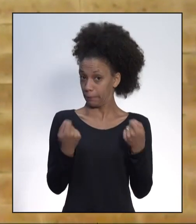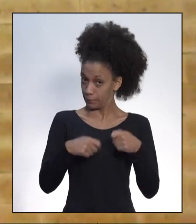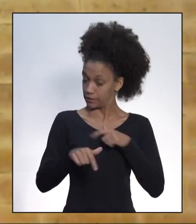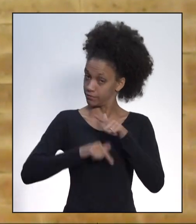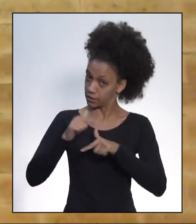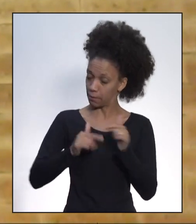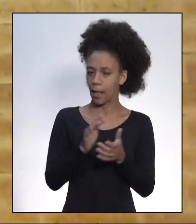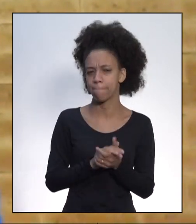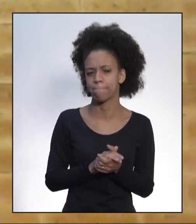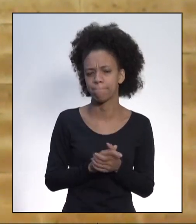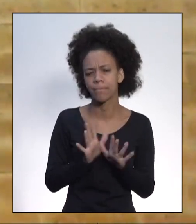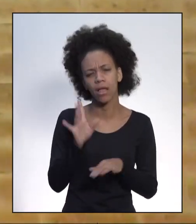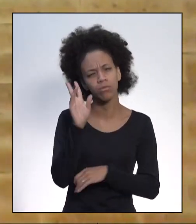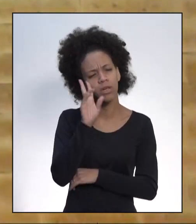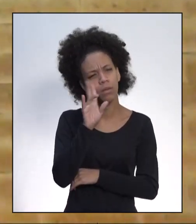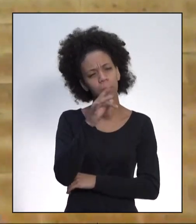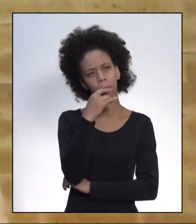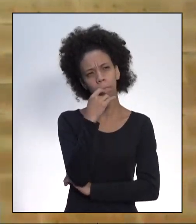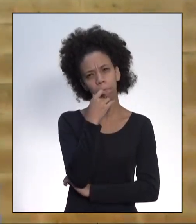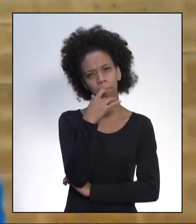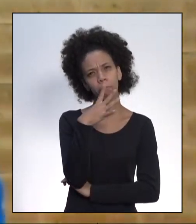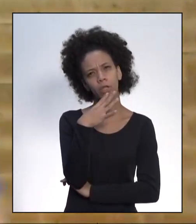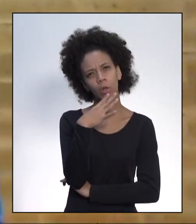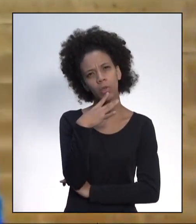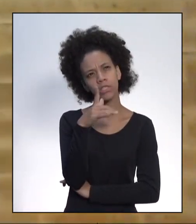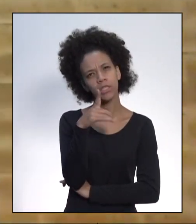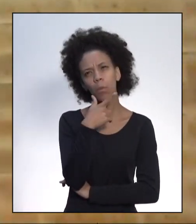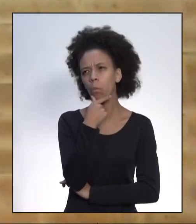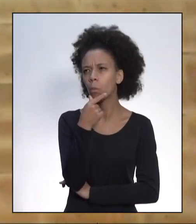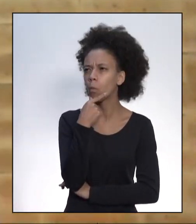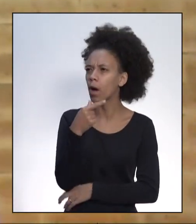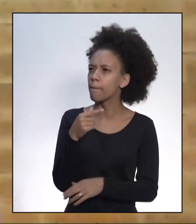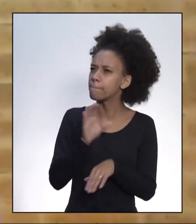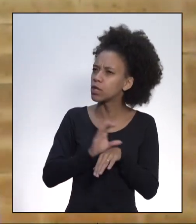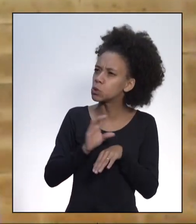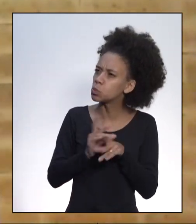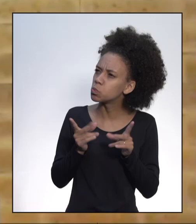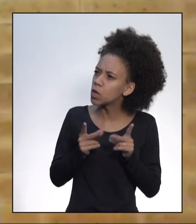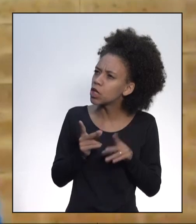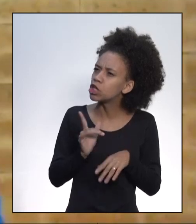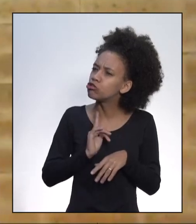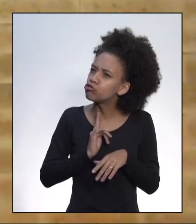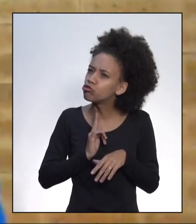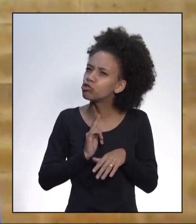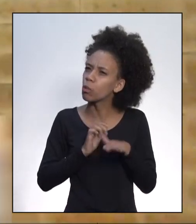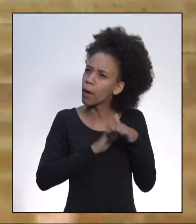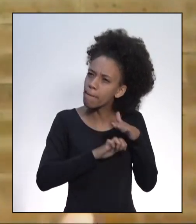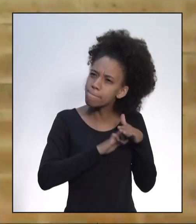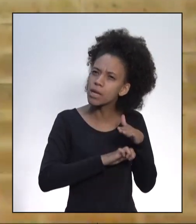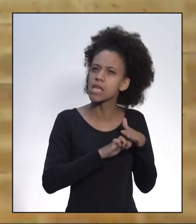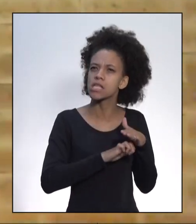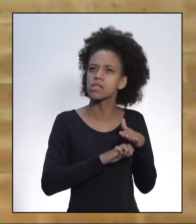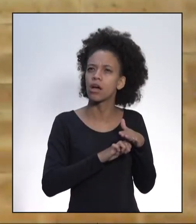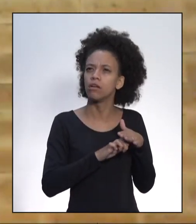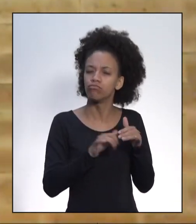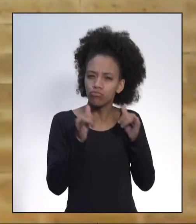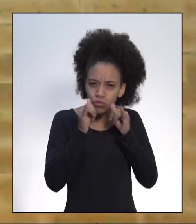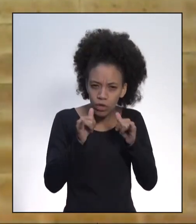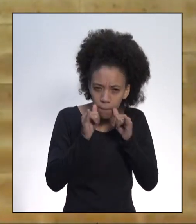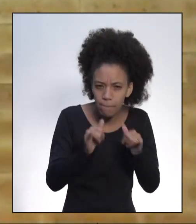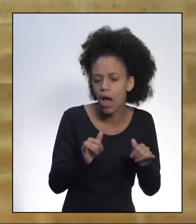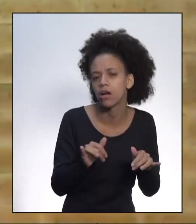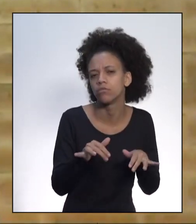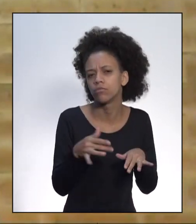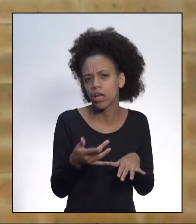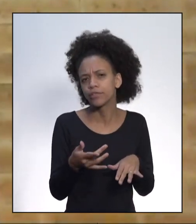E aí eu lembro que eu tinha conhecido um rapaz num curso de vendas, ele tinha uma empresa de marketing em São Paulo, eu basicamente fui lá, humildemente pedi um emprego